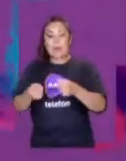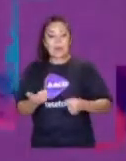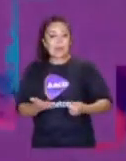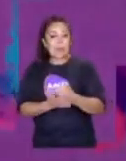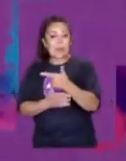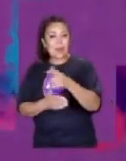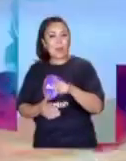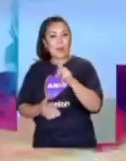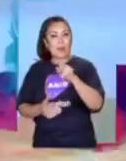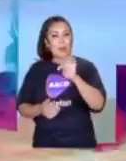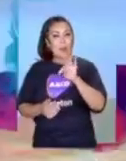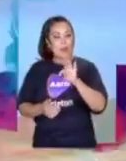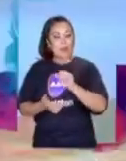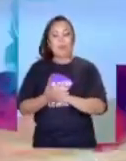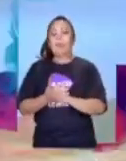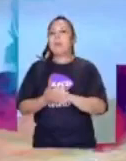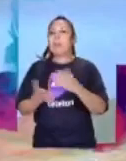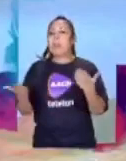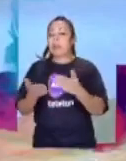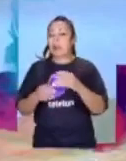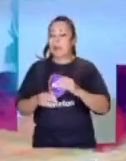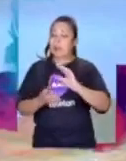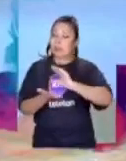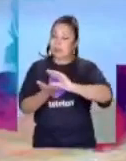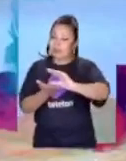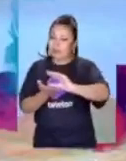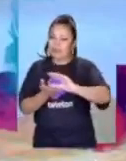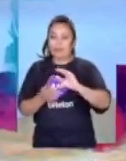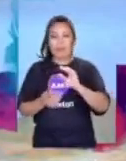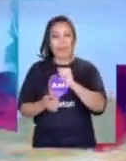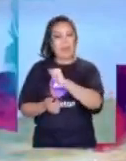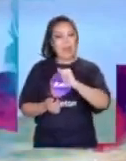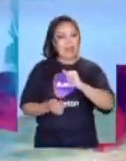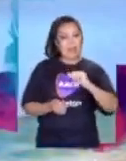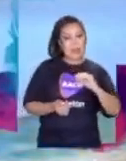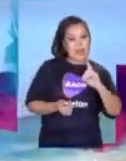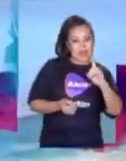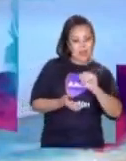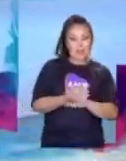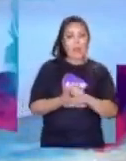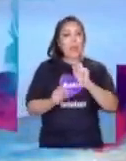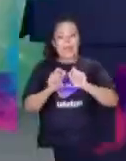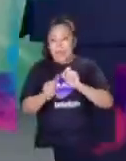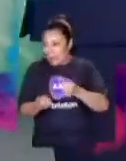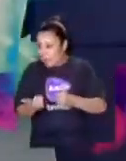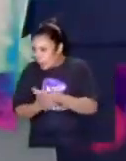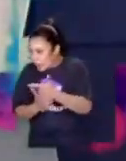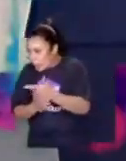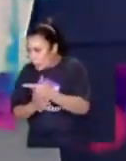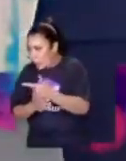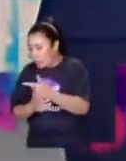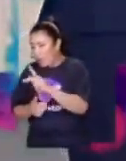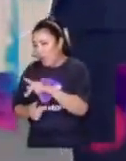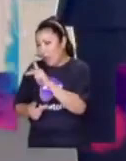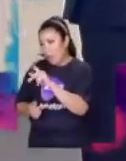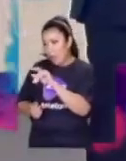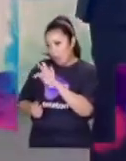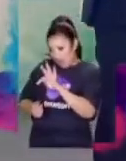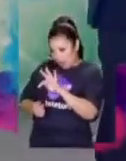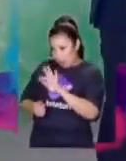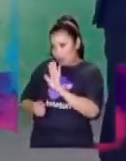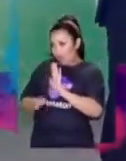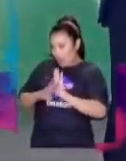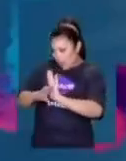esse kit é 100% doado para a ACD. Que bacana! Então, quem compra o kit para ir na corrida, está doando para a